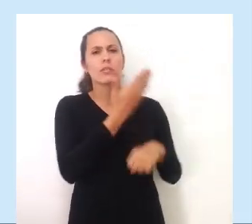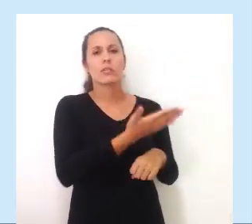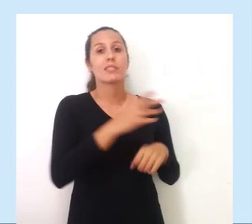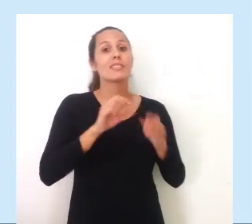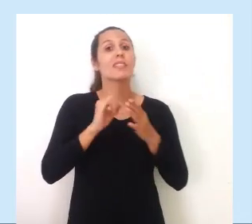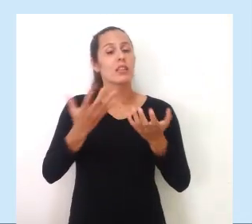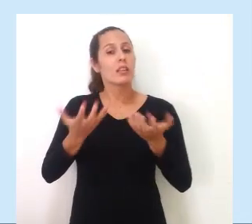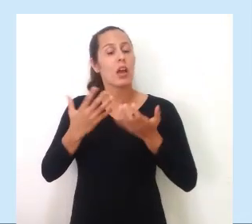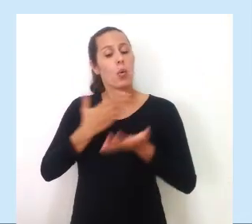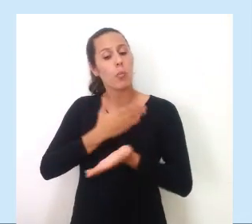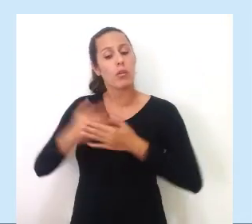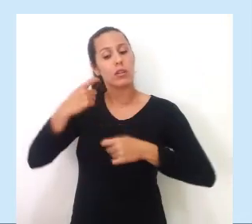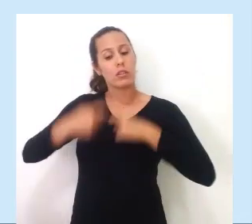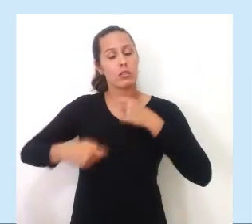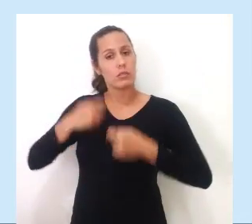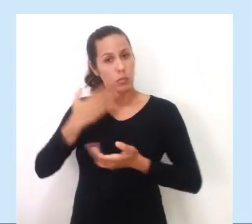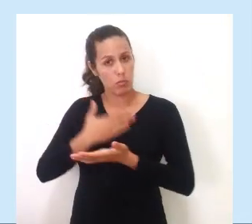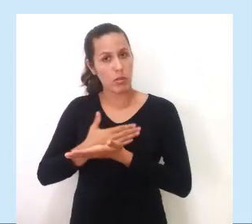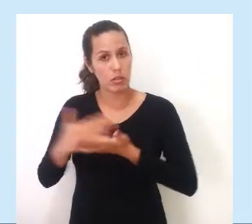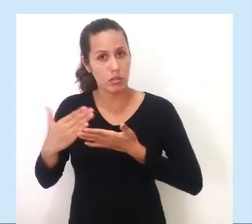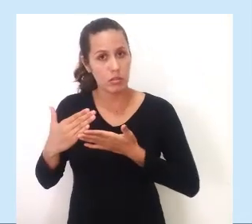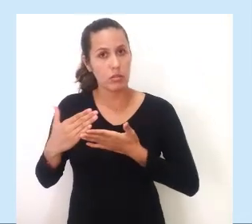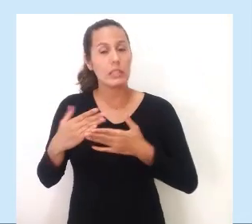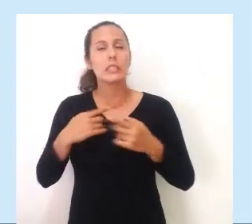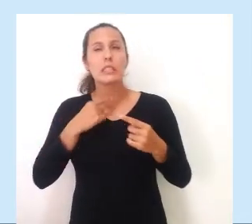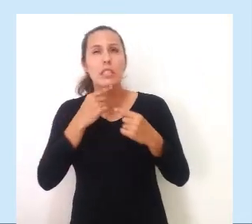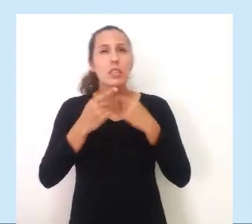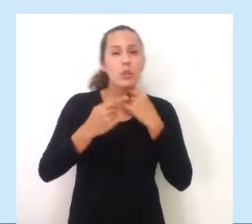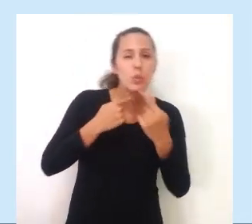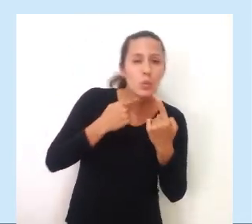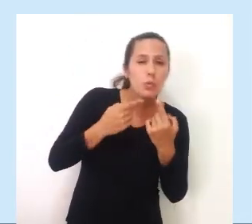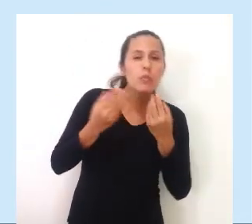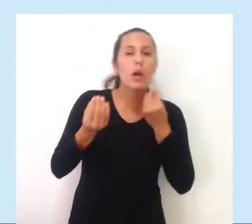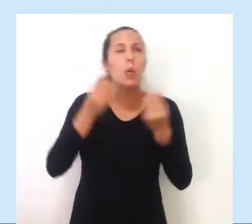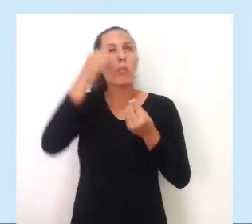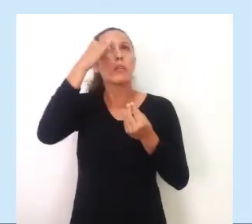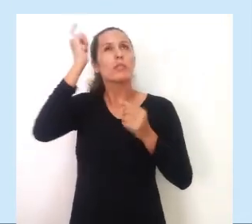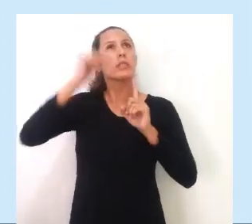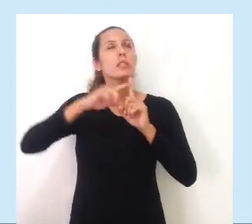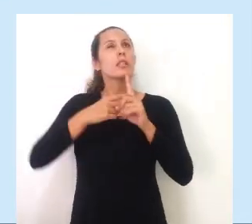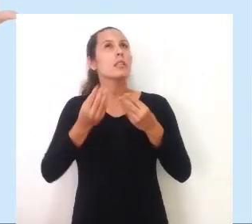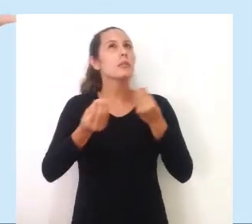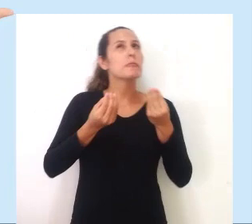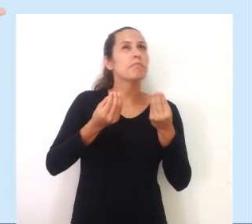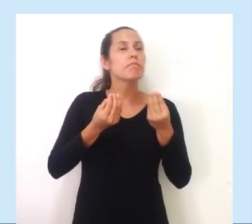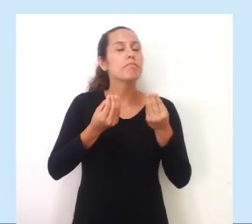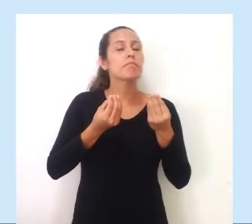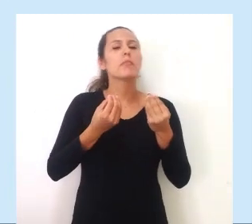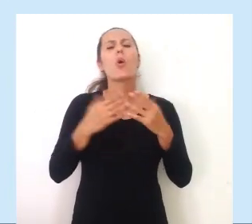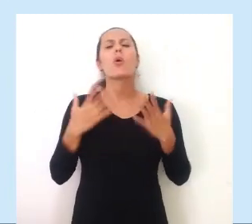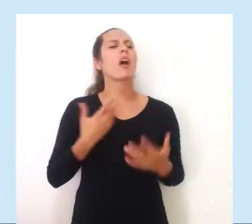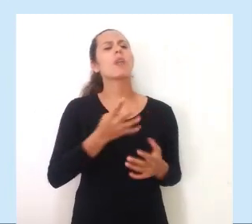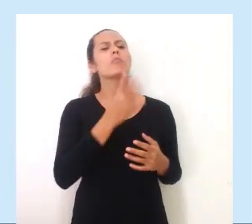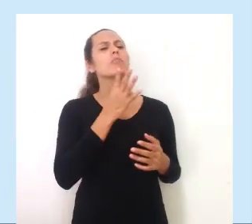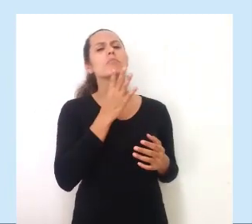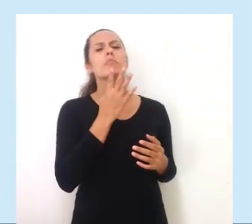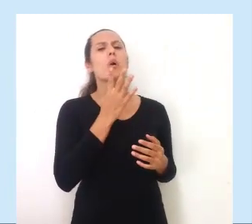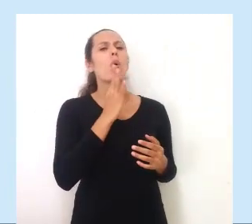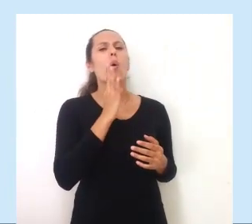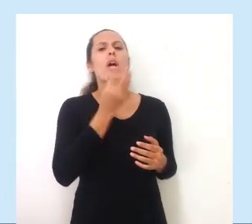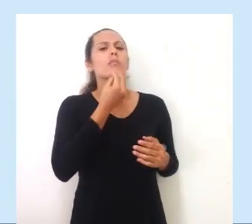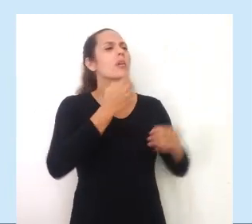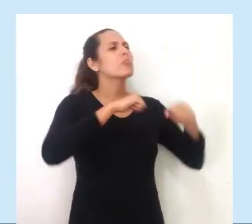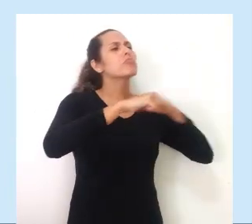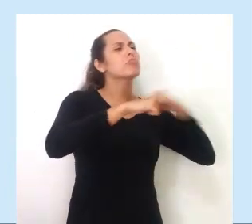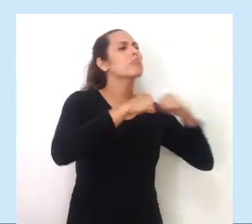vida sexual ativa, se a gente está em dúvida de algum método contraceptivo, ou se a gente só